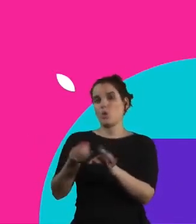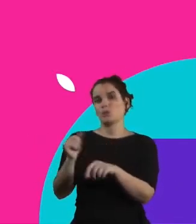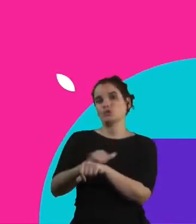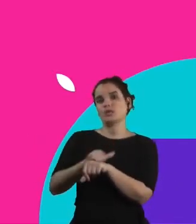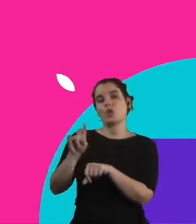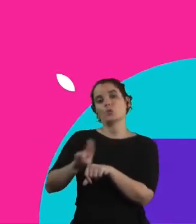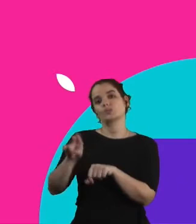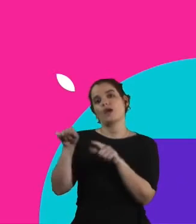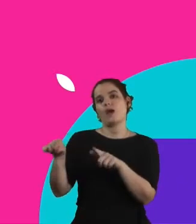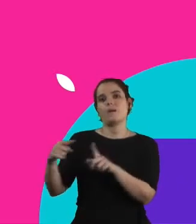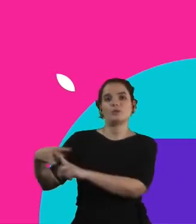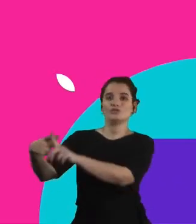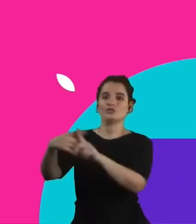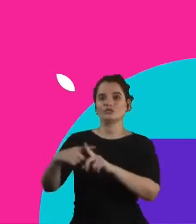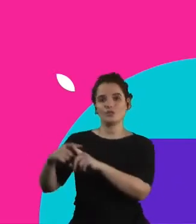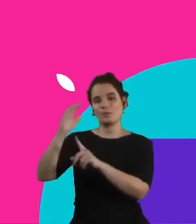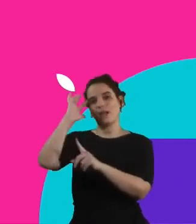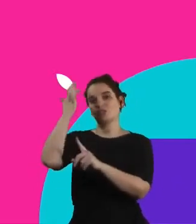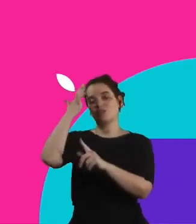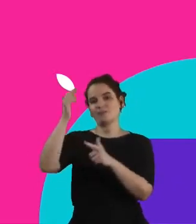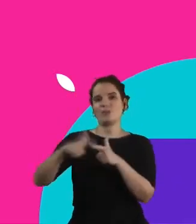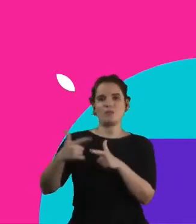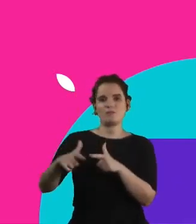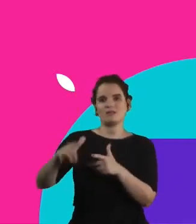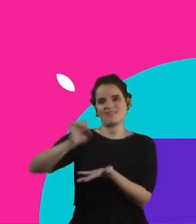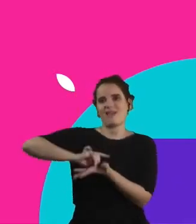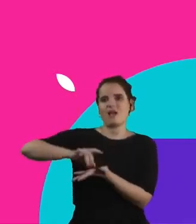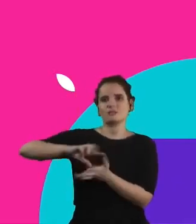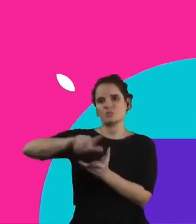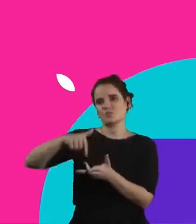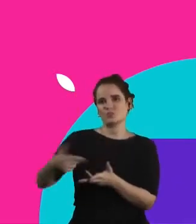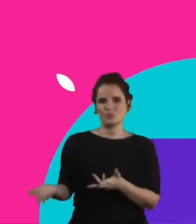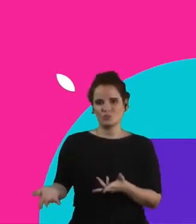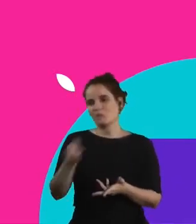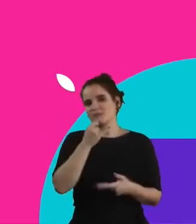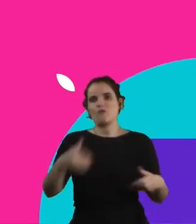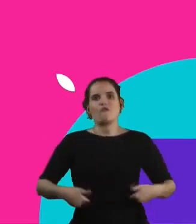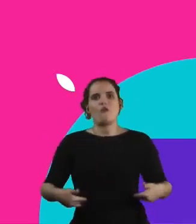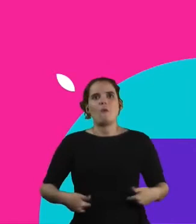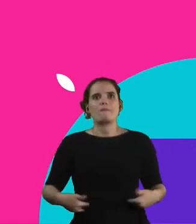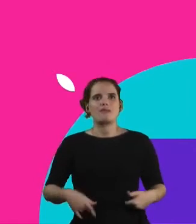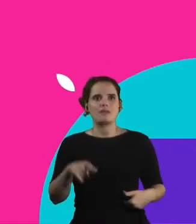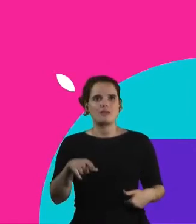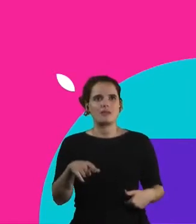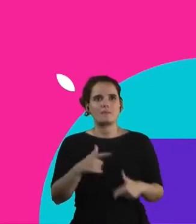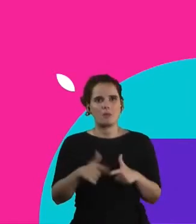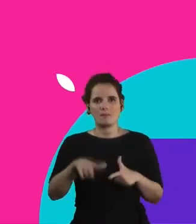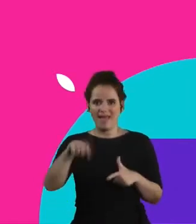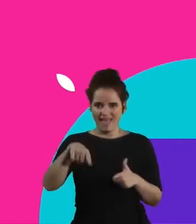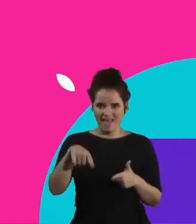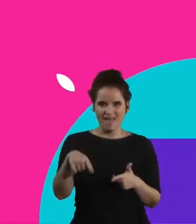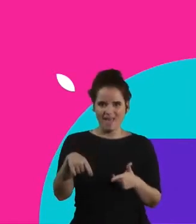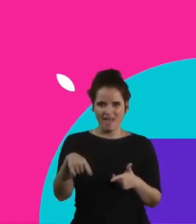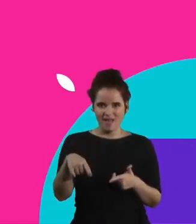para o bem e para a resolução dos problemas concretos, assim, sabe? O problema da fome no mundo não é a falta de alimentos, é a